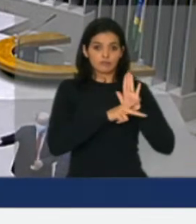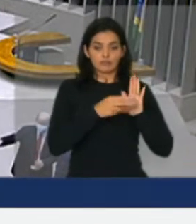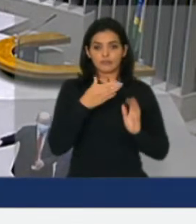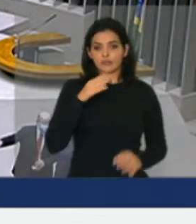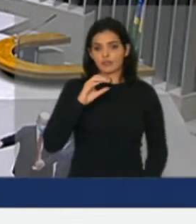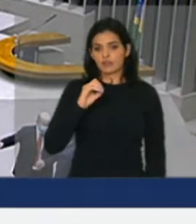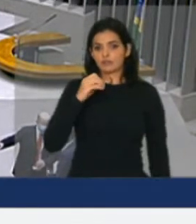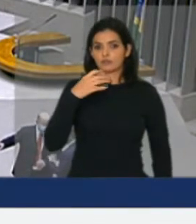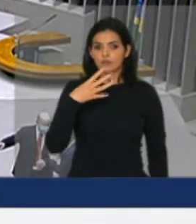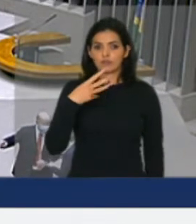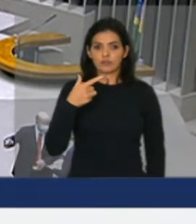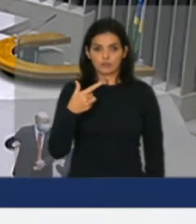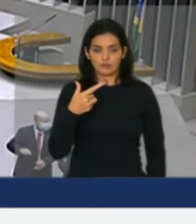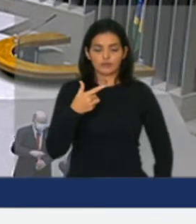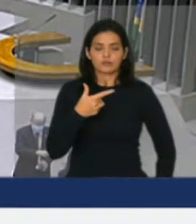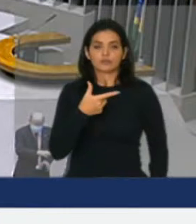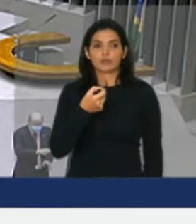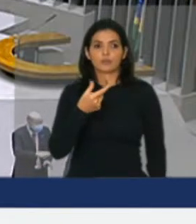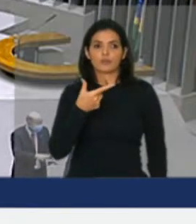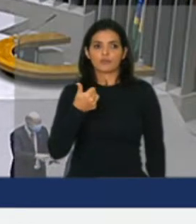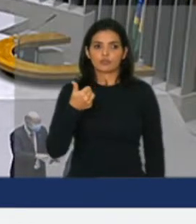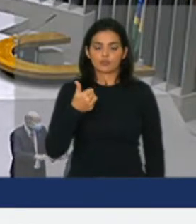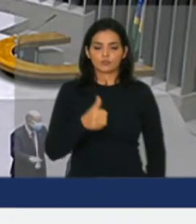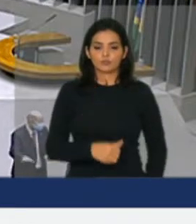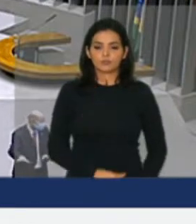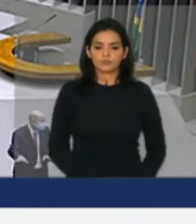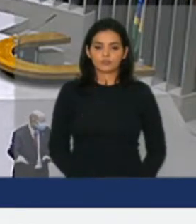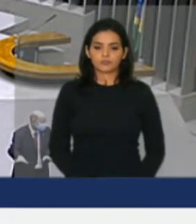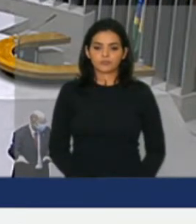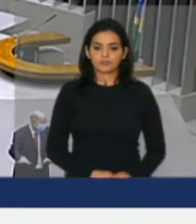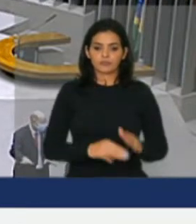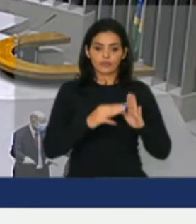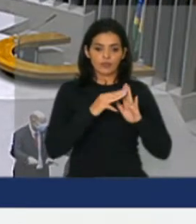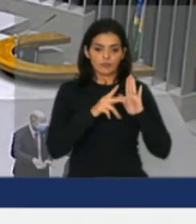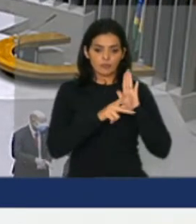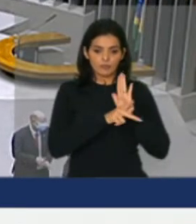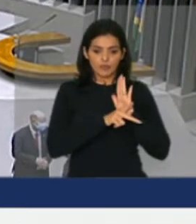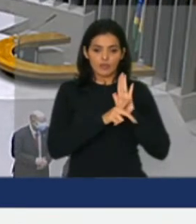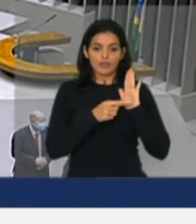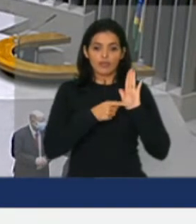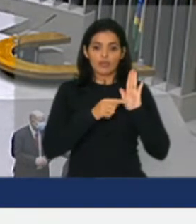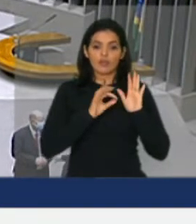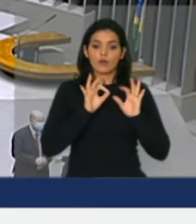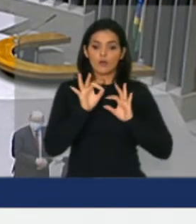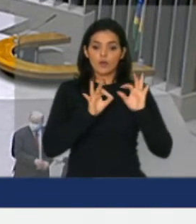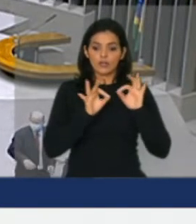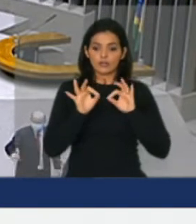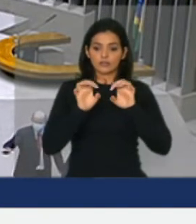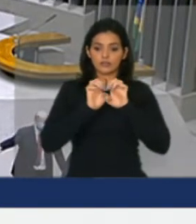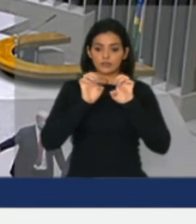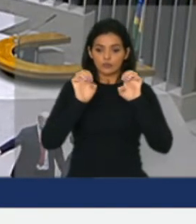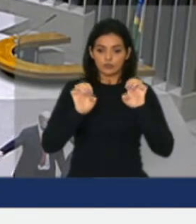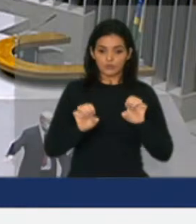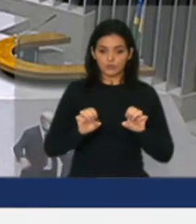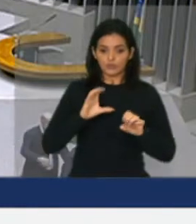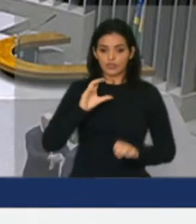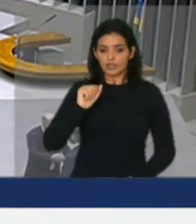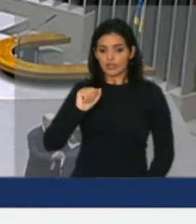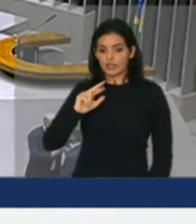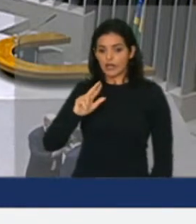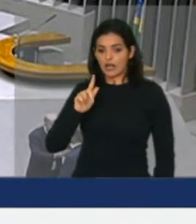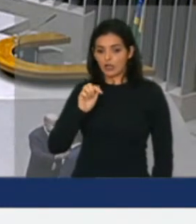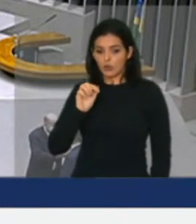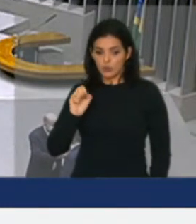1042 de 2021. Essa MP reformula a estrutura de cargos em comissão e funções